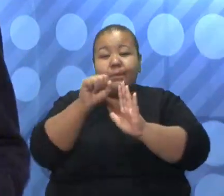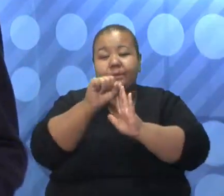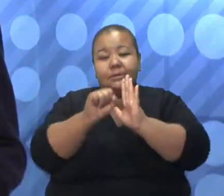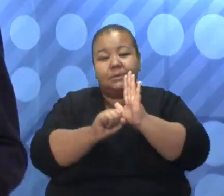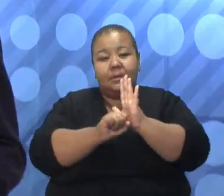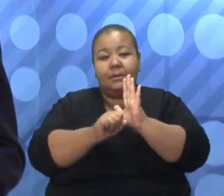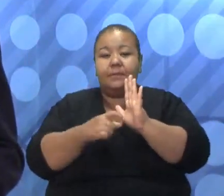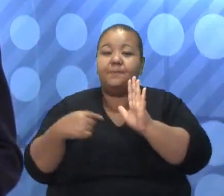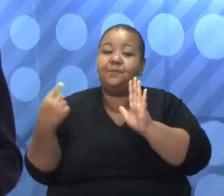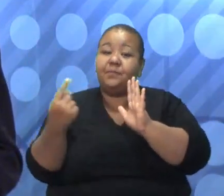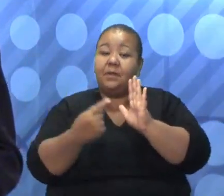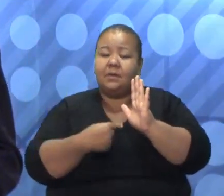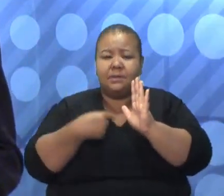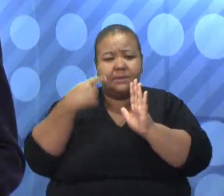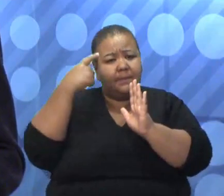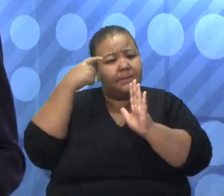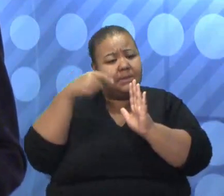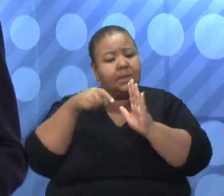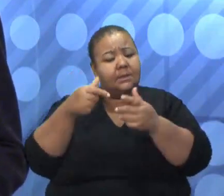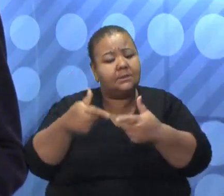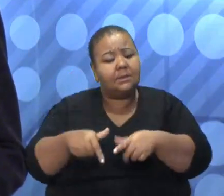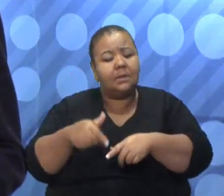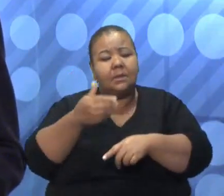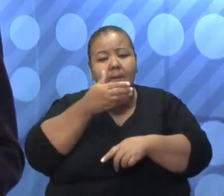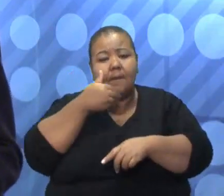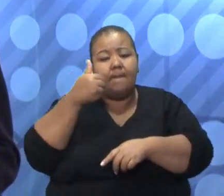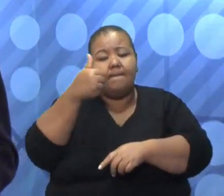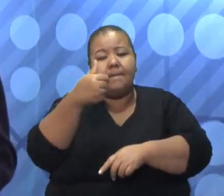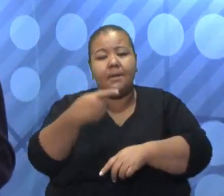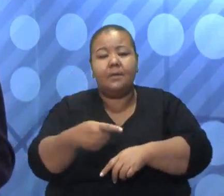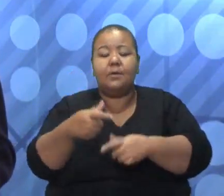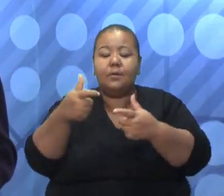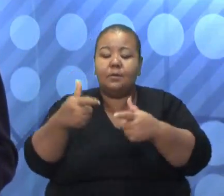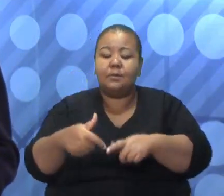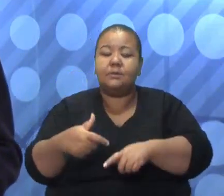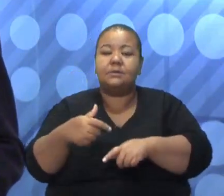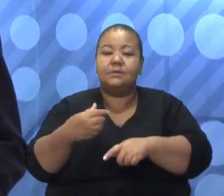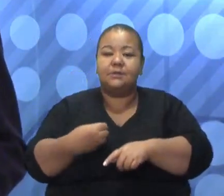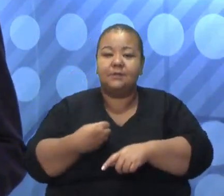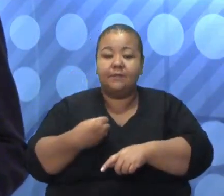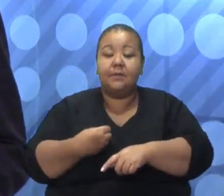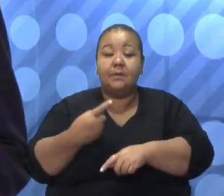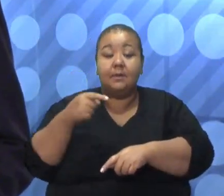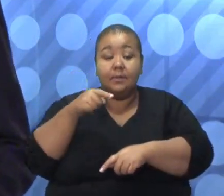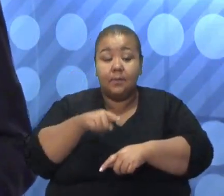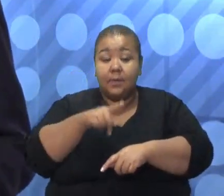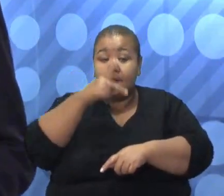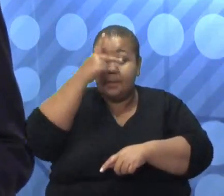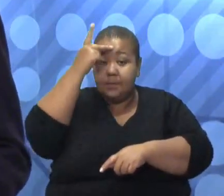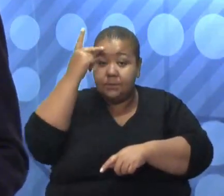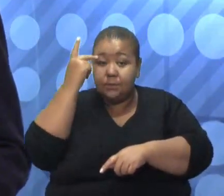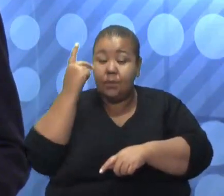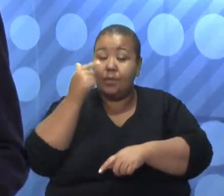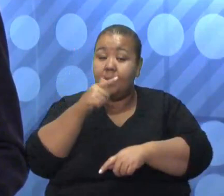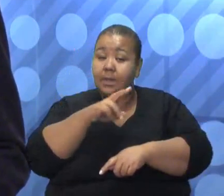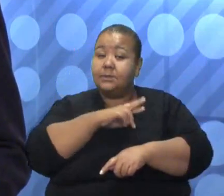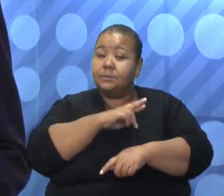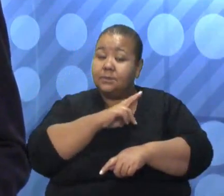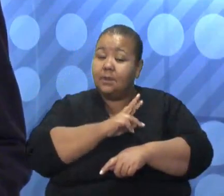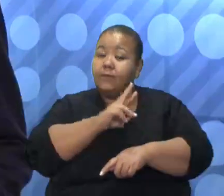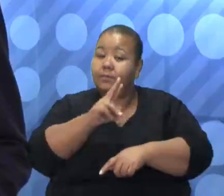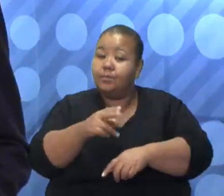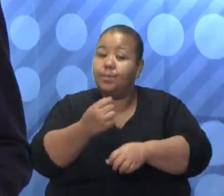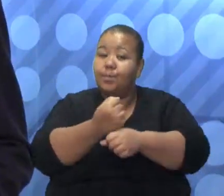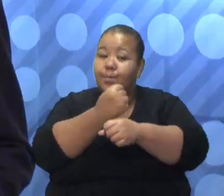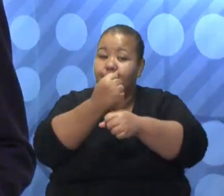em todos esses cenários ergonômicos para dar melhor qualidade de vida para o nosso trabalhador, porque é ele que é responsável por dar a resposta produtiva